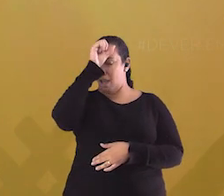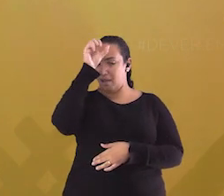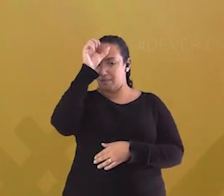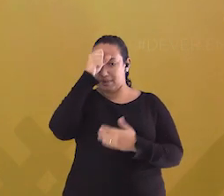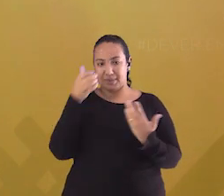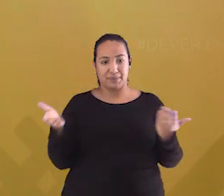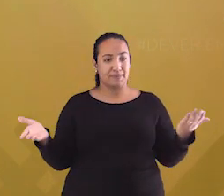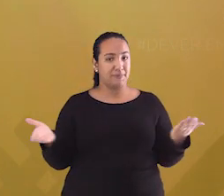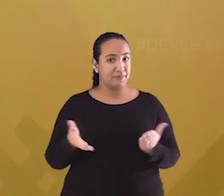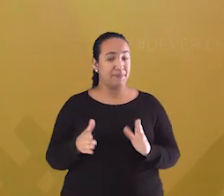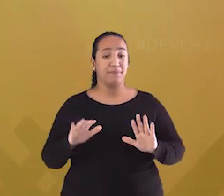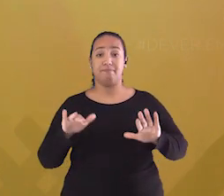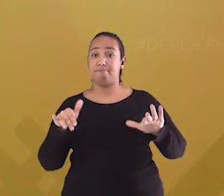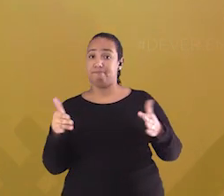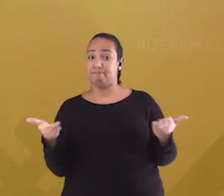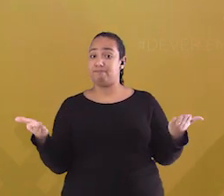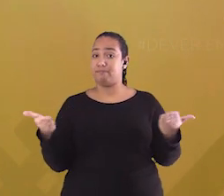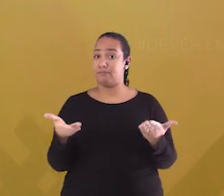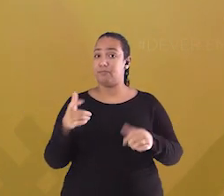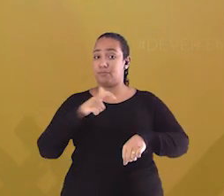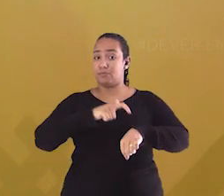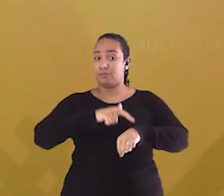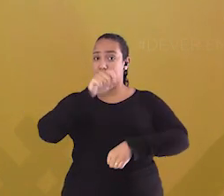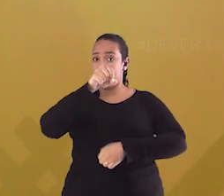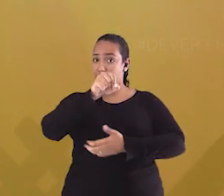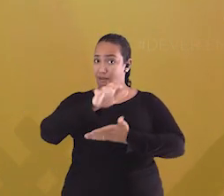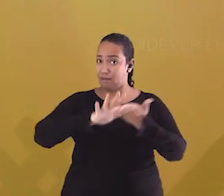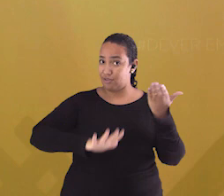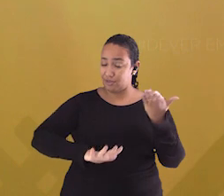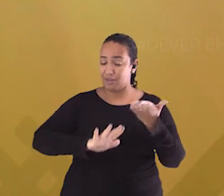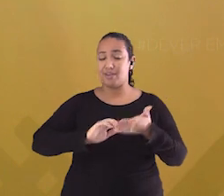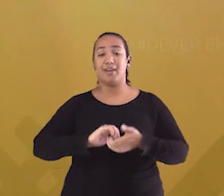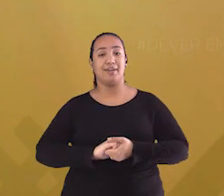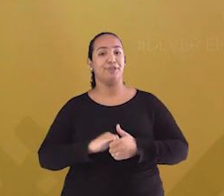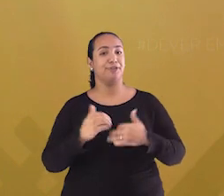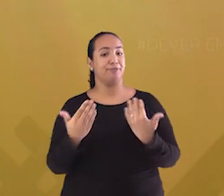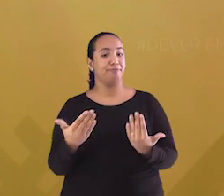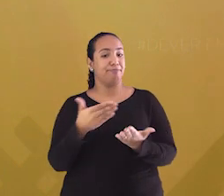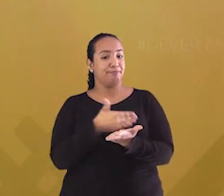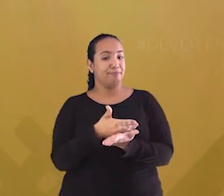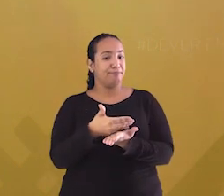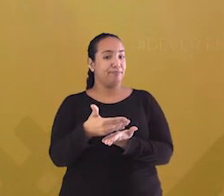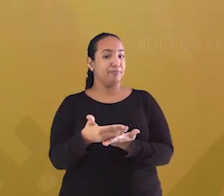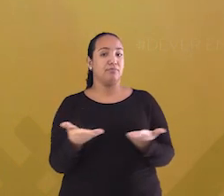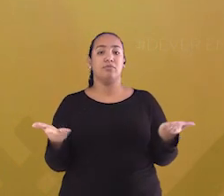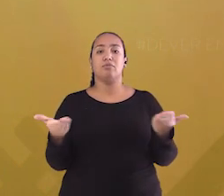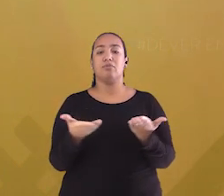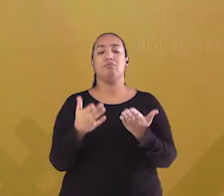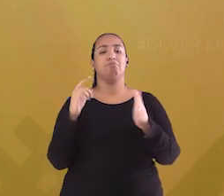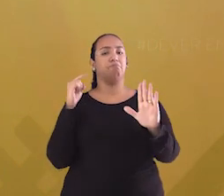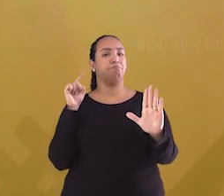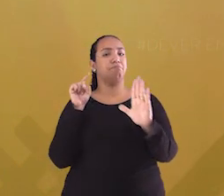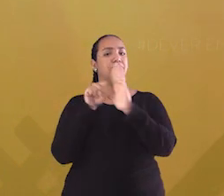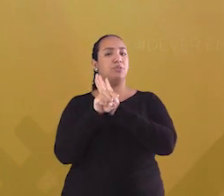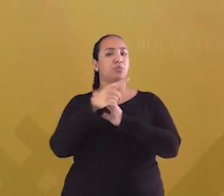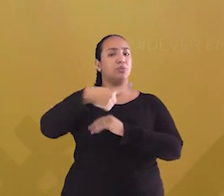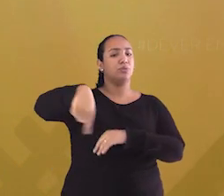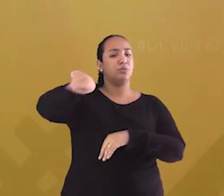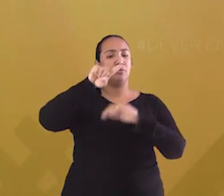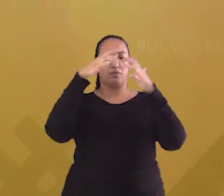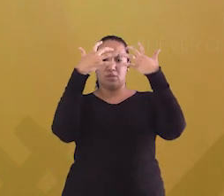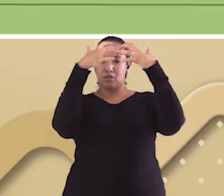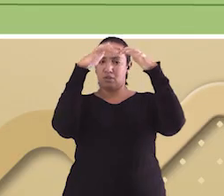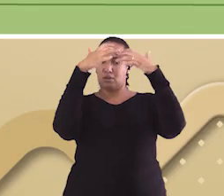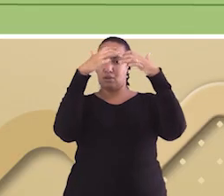Pois é, agora está na hora da nossa atividade. E para começar, vamos a uma pergunta para você